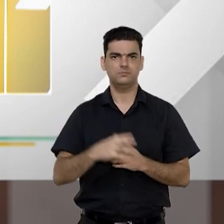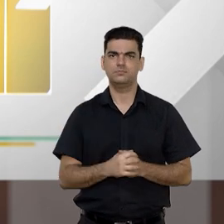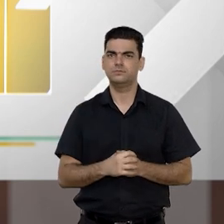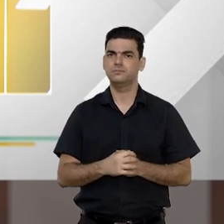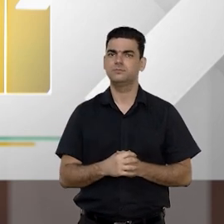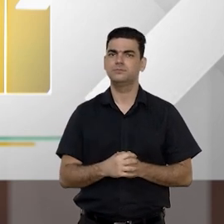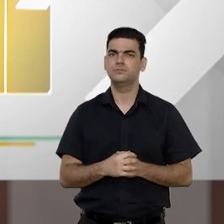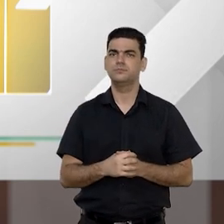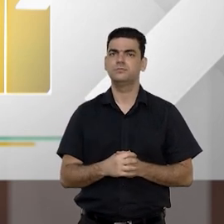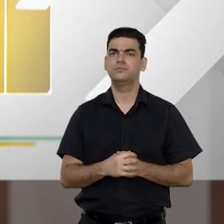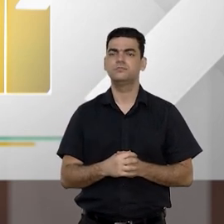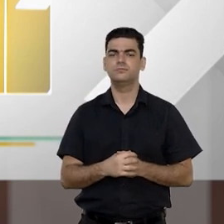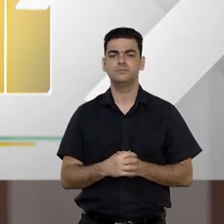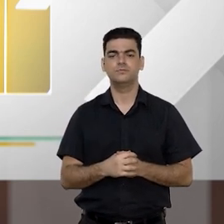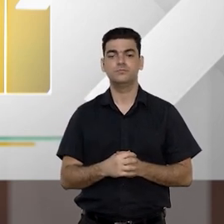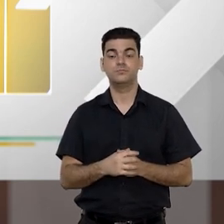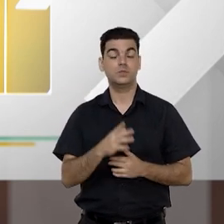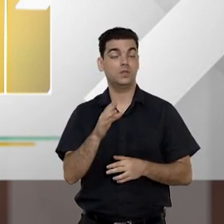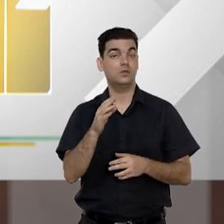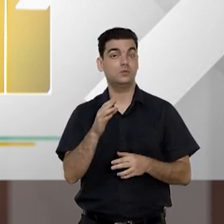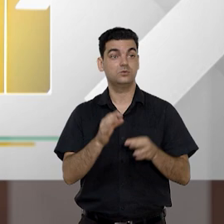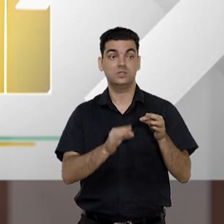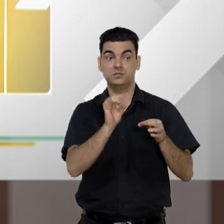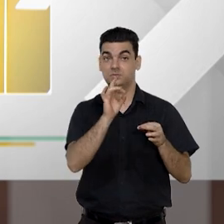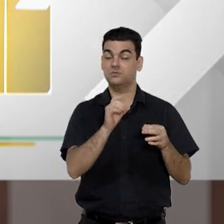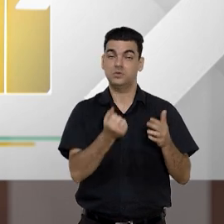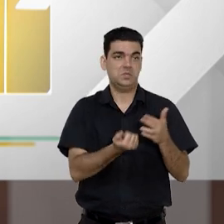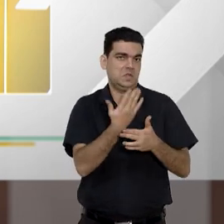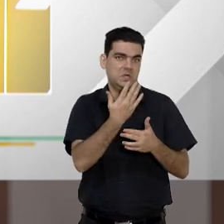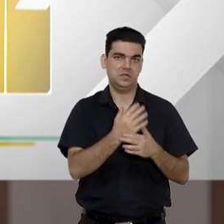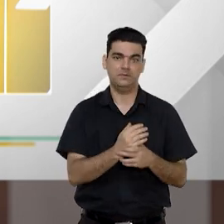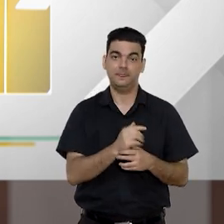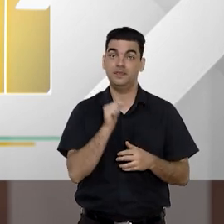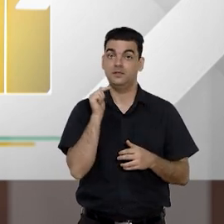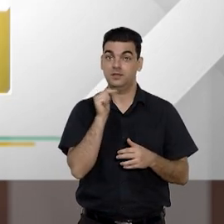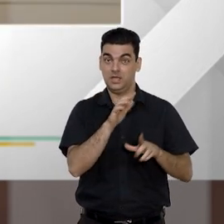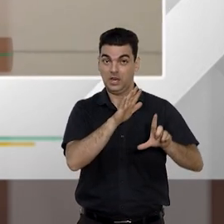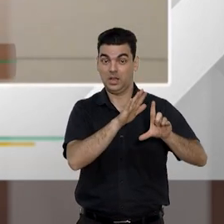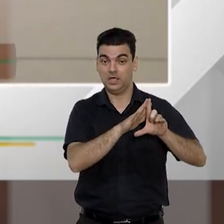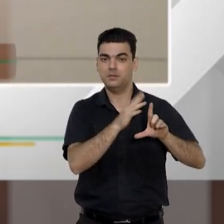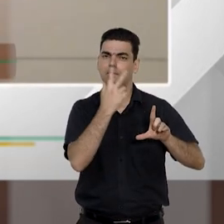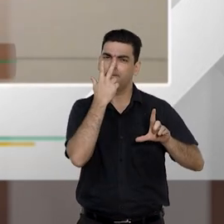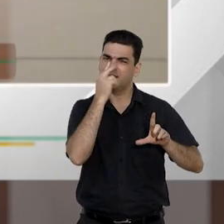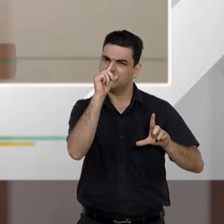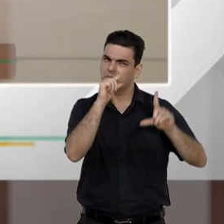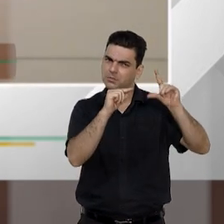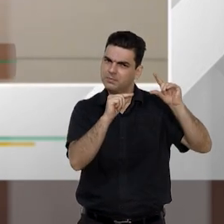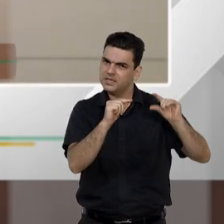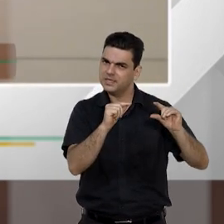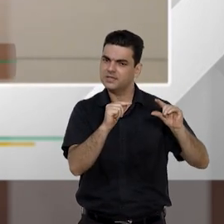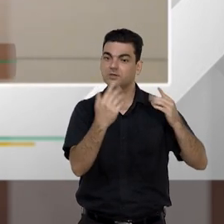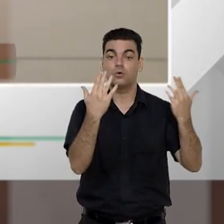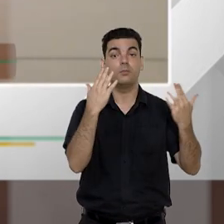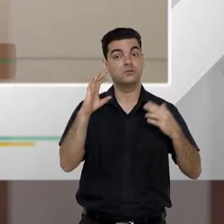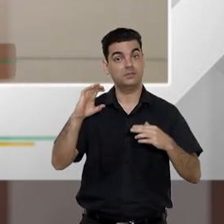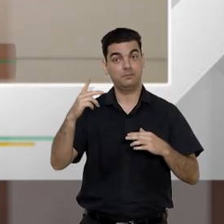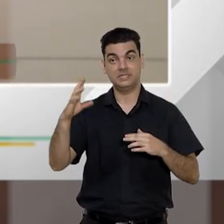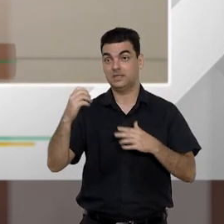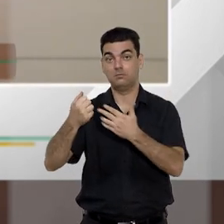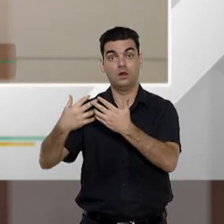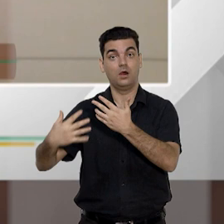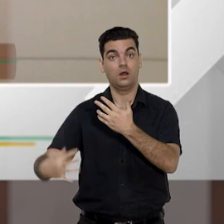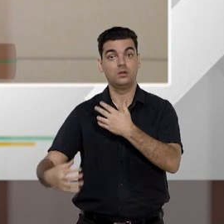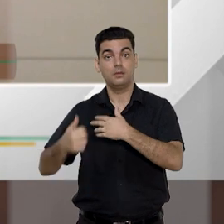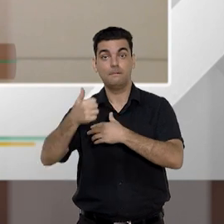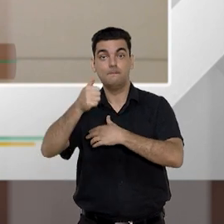mesmo sentido. A lei do juizado federal foi criada em determinado momento. É uma lei que ela é menor quando confrontada